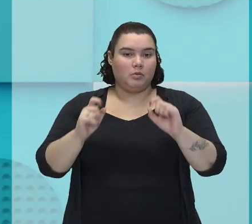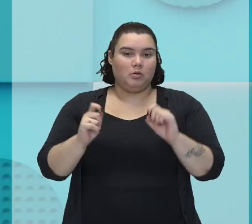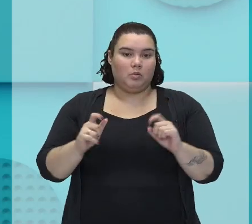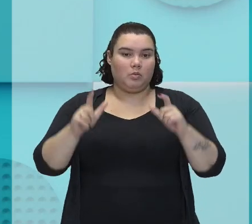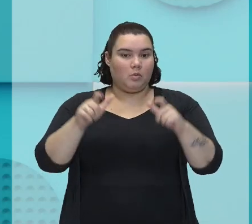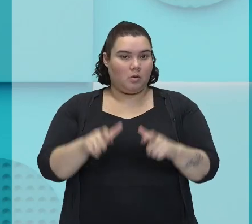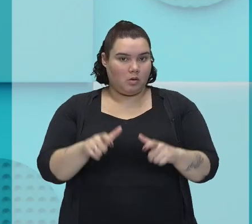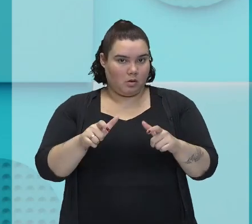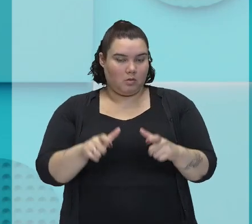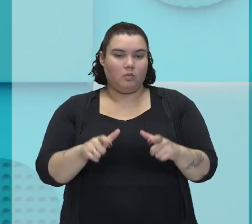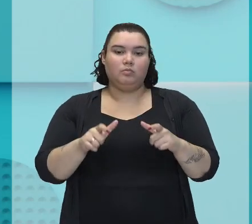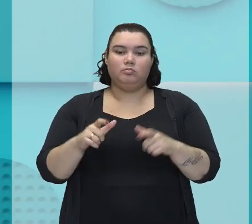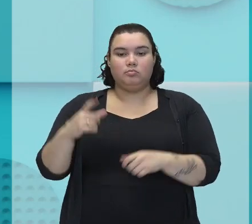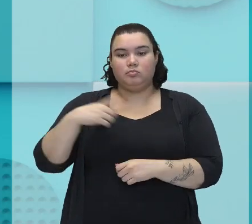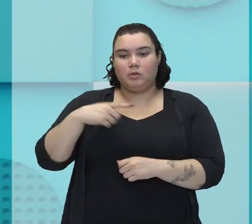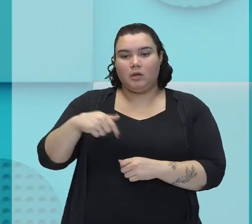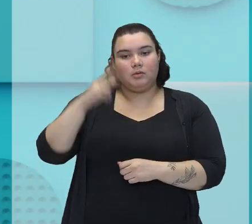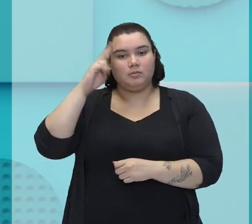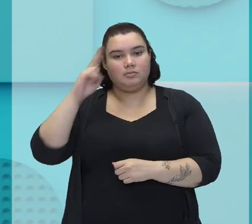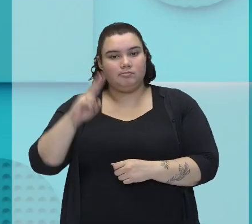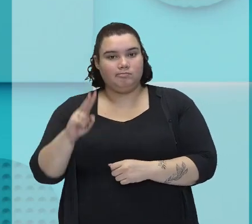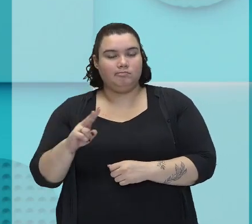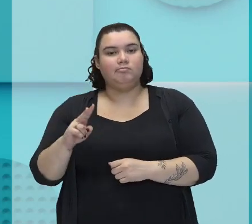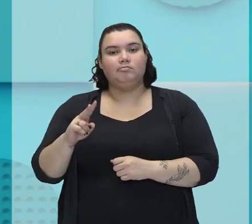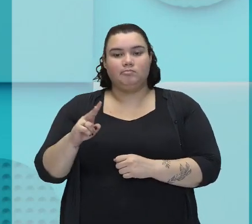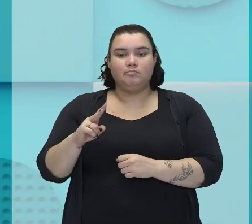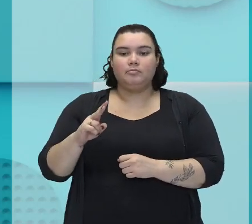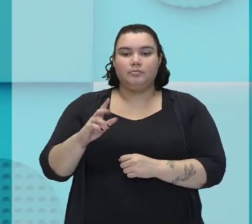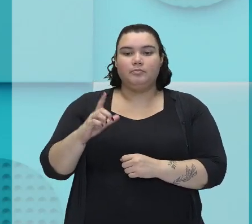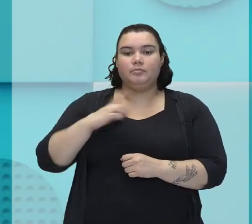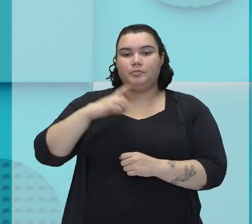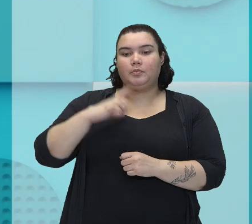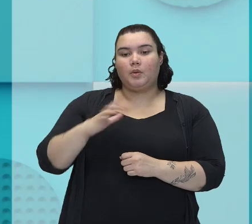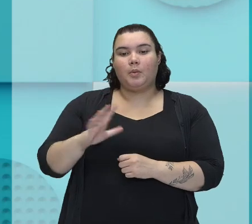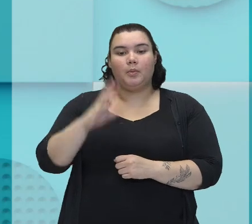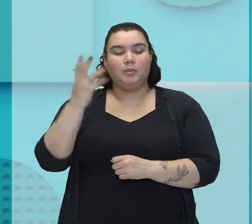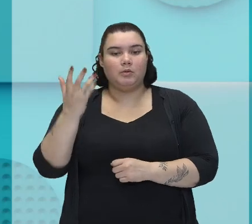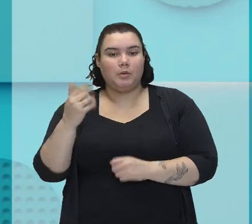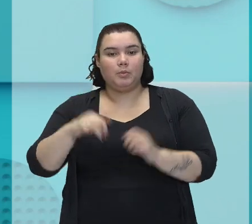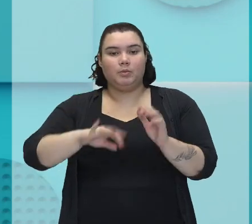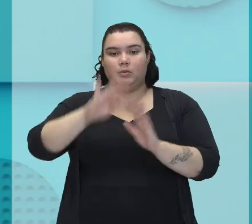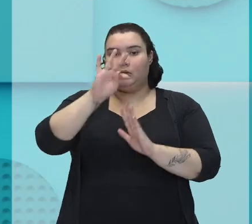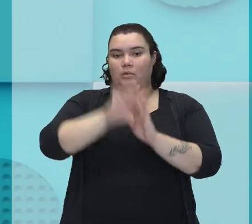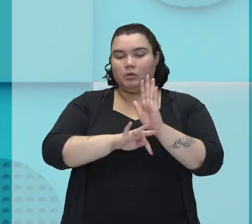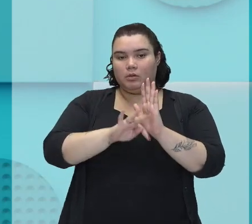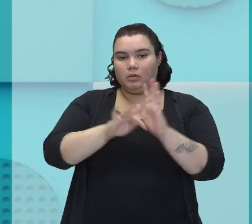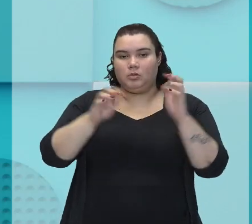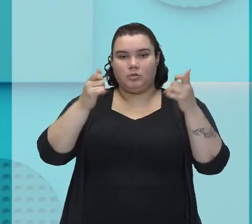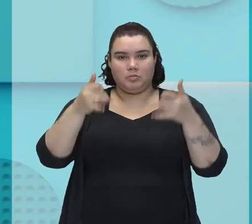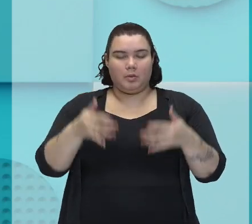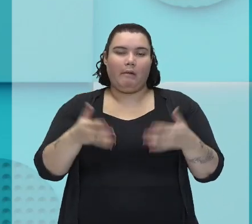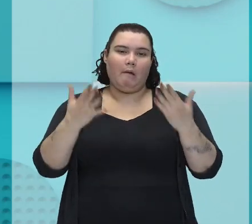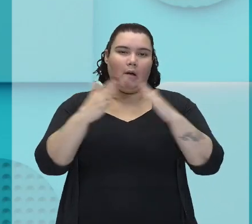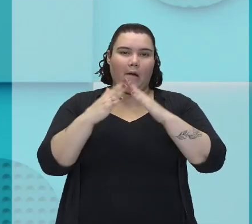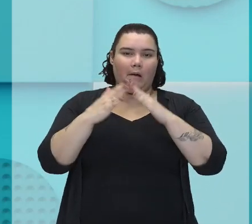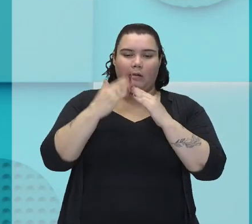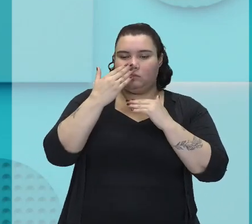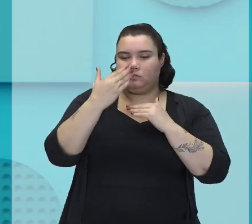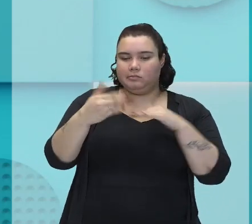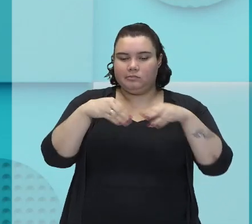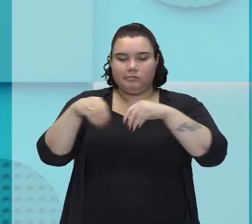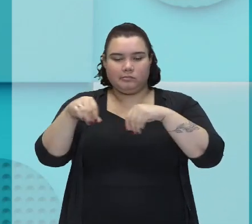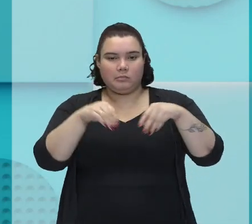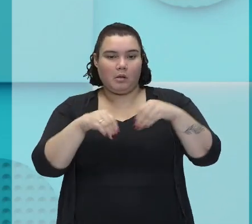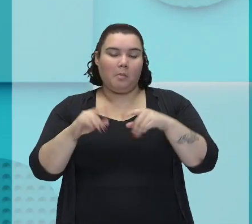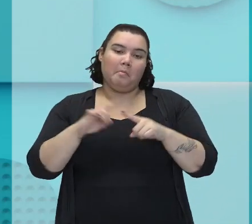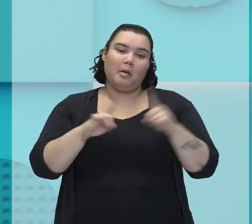onde essa história fictícia acontece, que o texto dizia quintal, mas vamos dizer que poderia